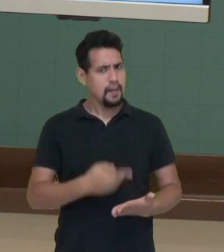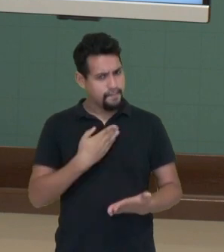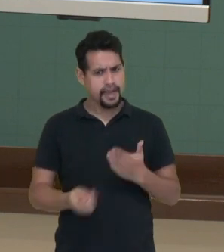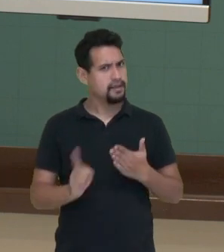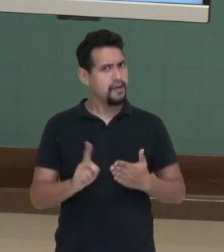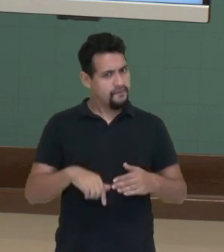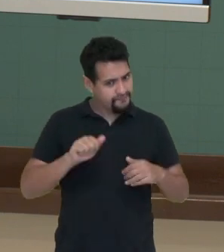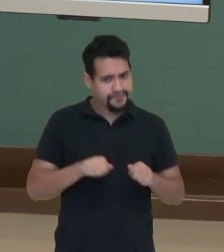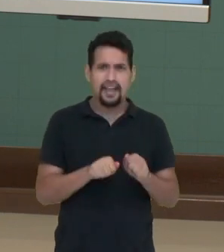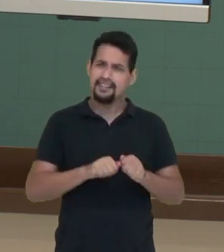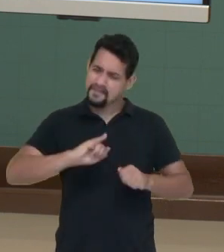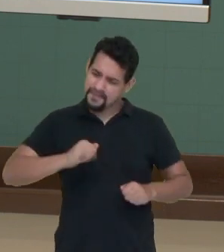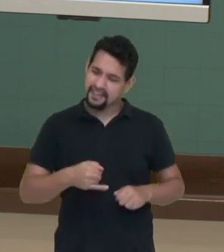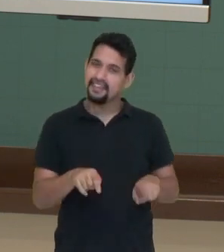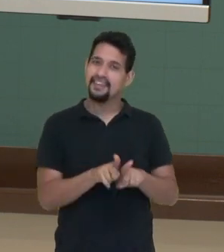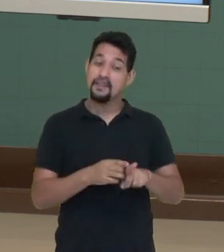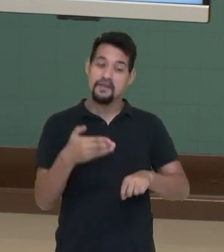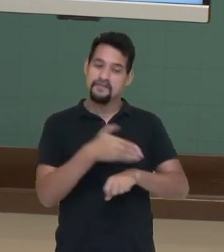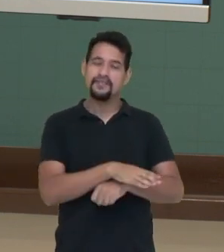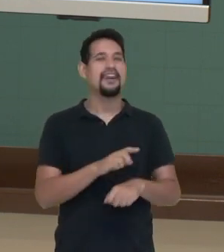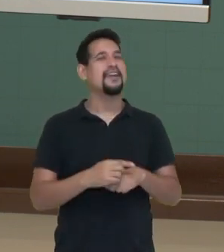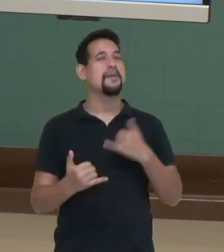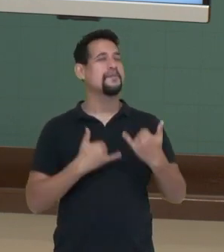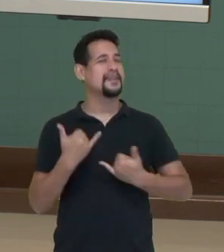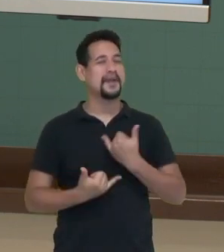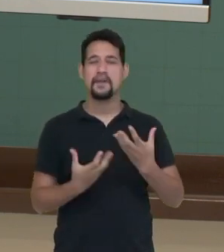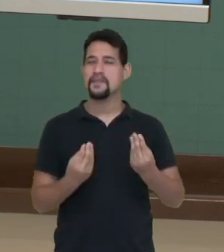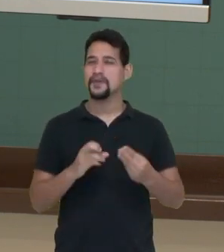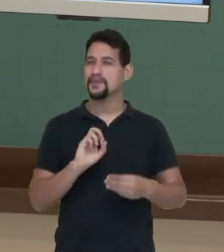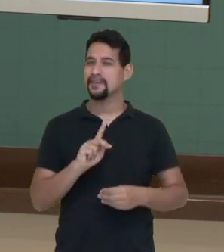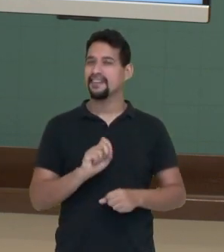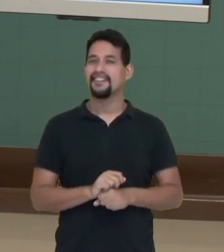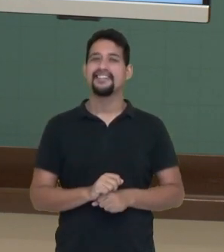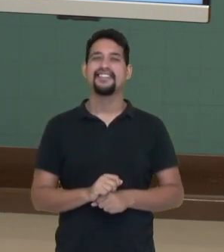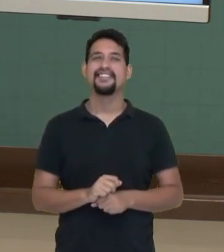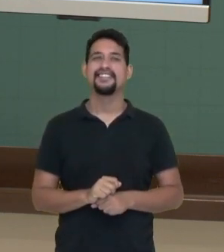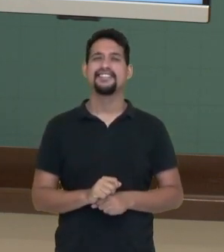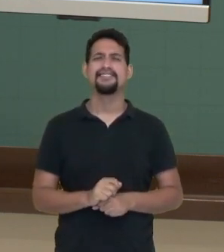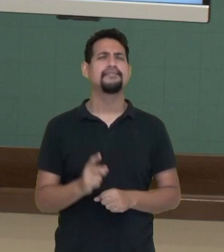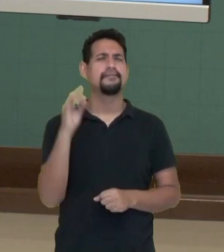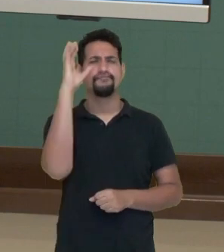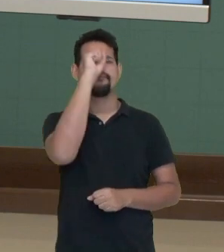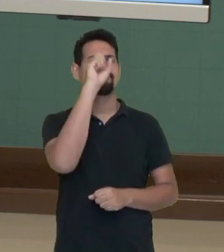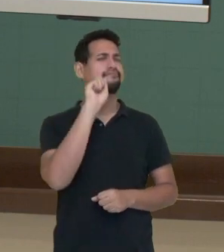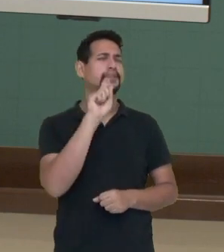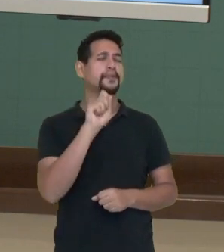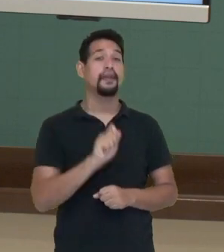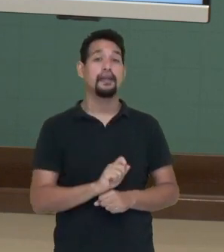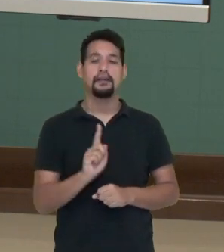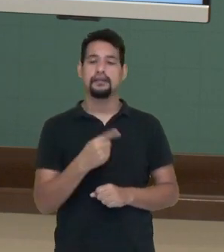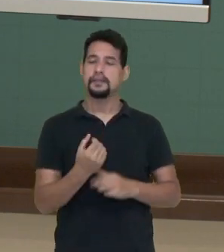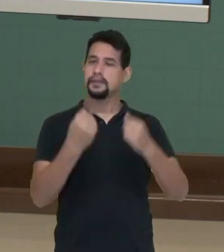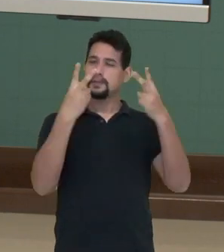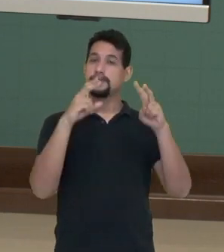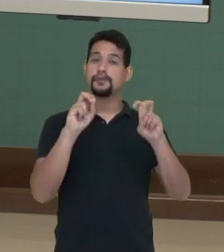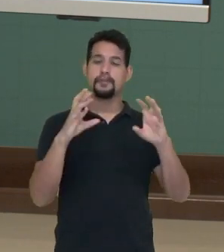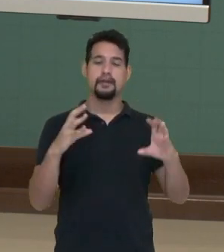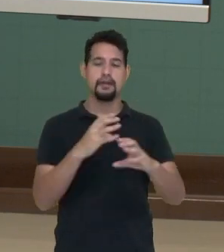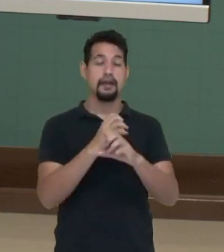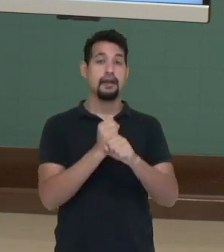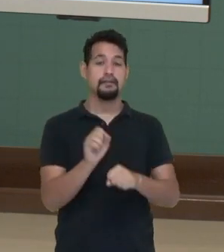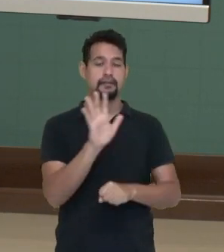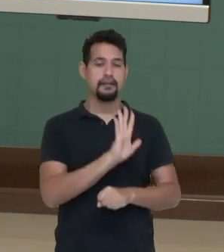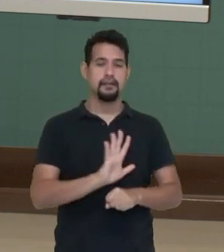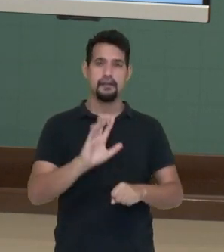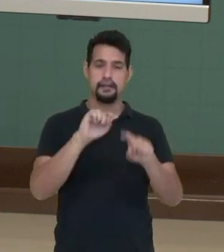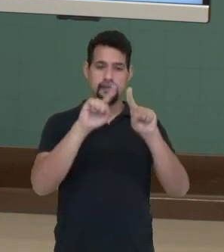você tem essa possibilidade e vai lá e se divirta, tá bom? Então tá jóia. E o que nós vimos hoje? Nós falamos sobre o cálculo da área do